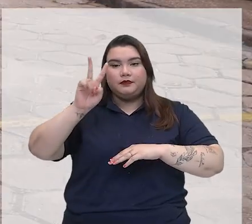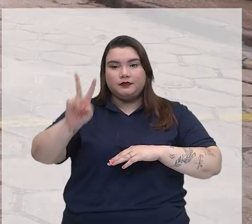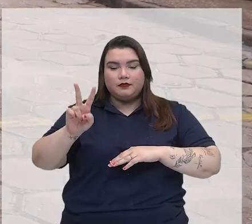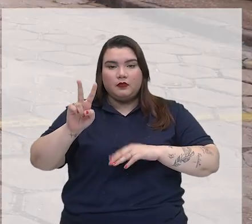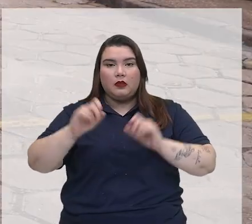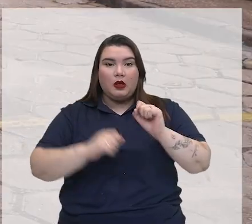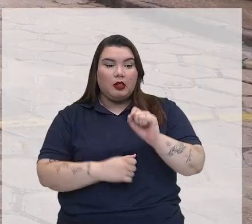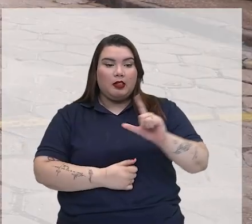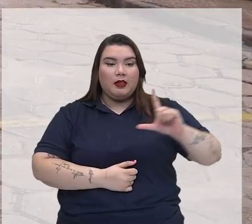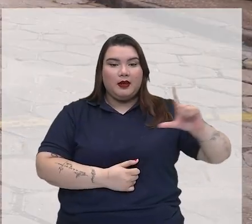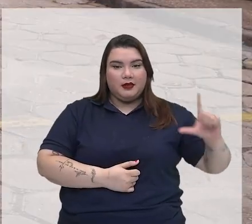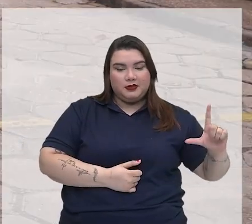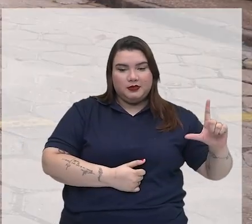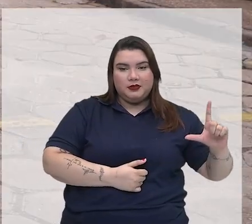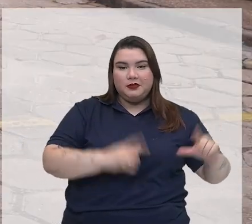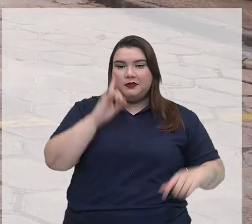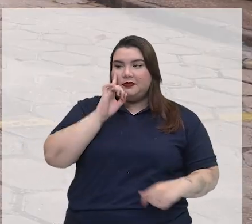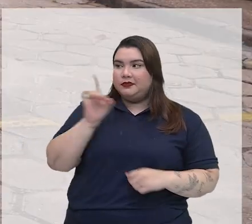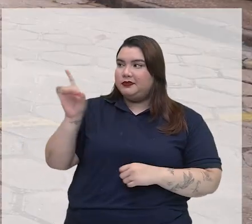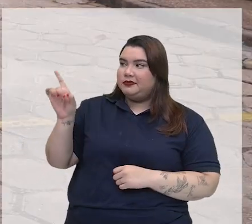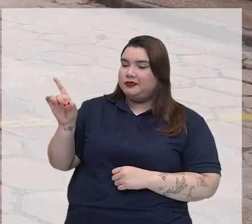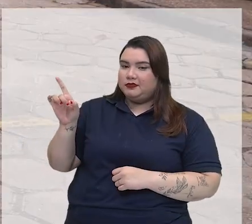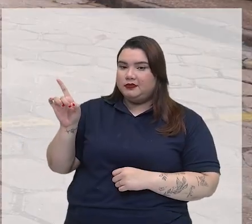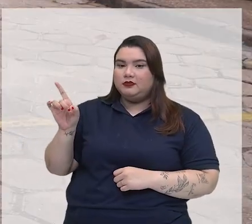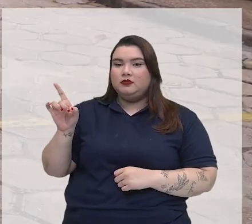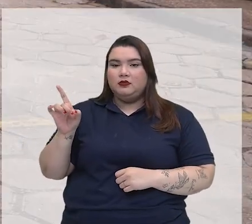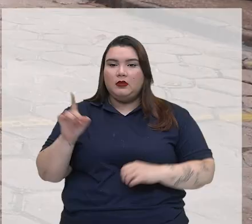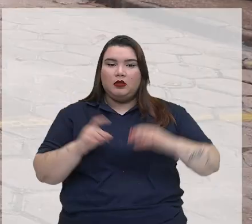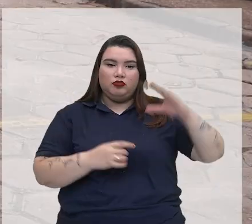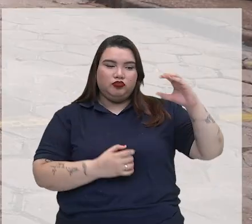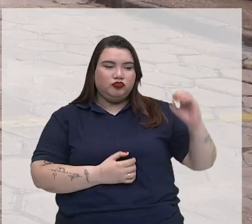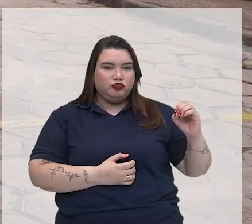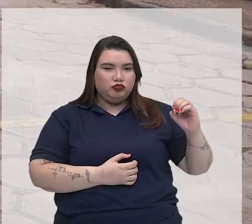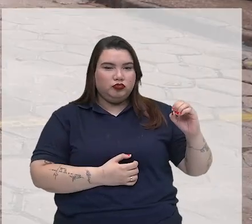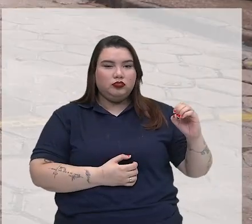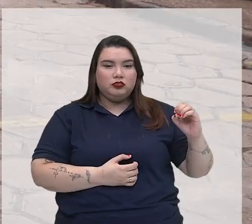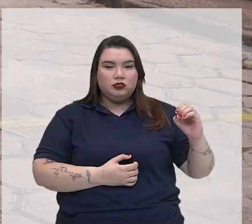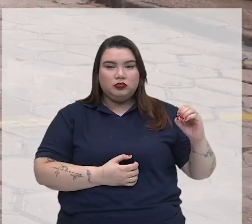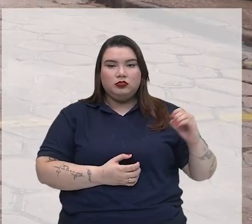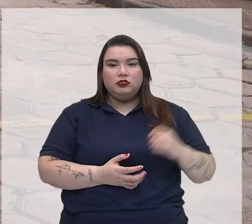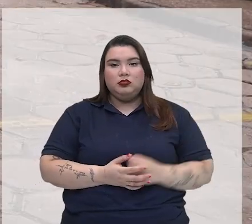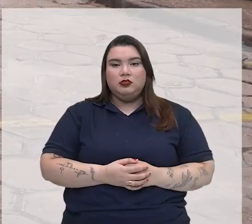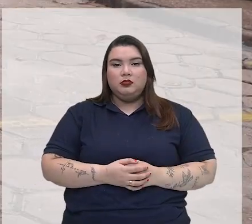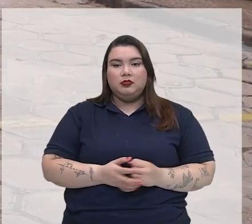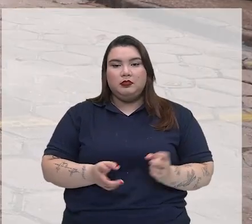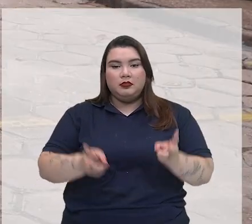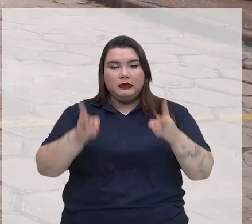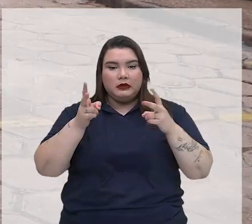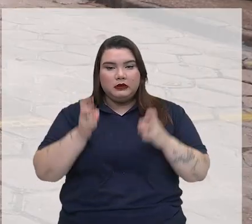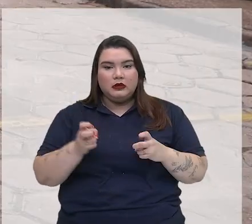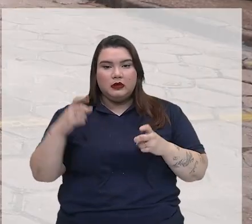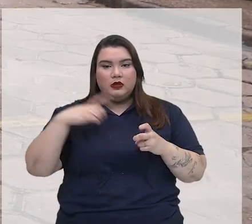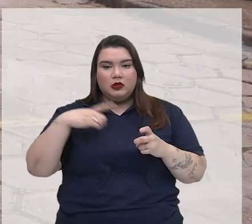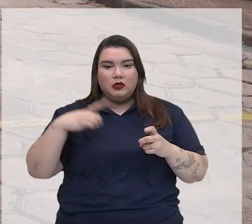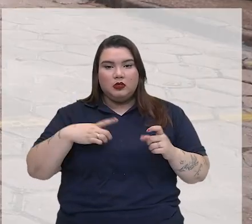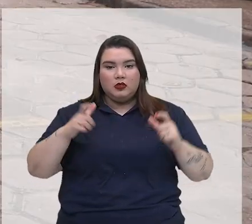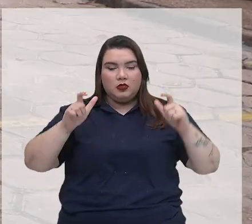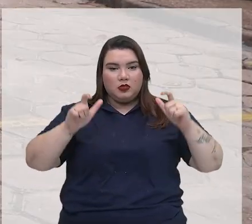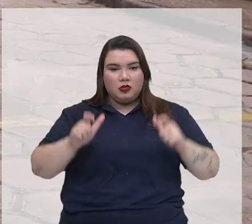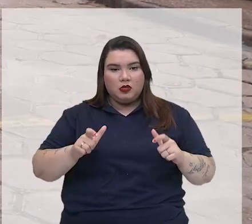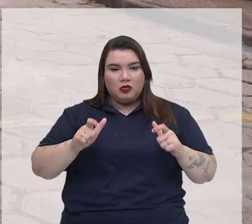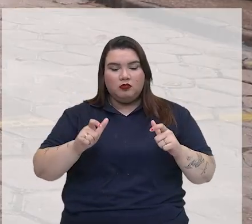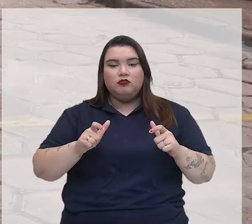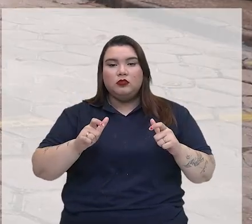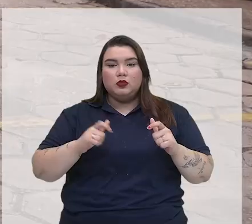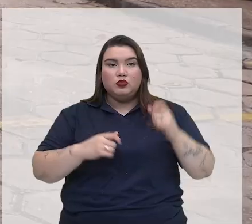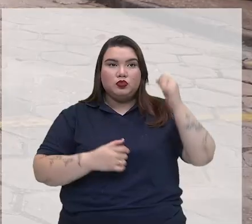direção leste. O Sol estava num ponto baixo no céu. Observem que eu estava posicionada de lado